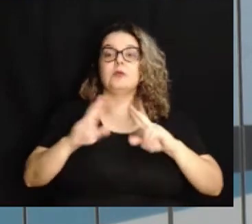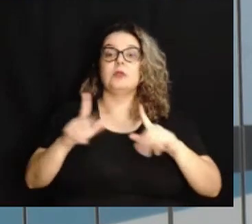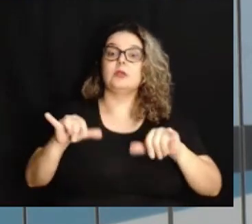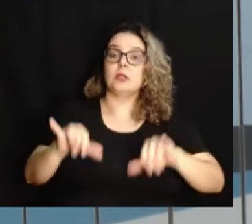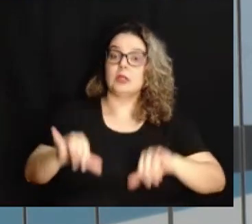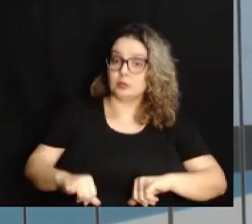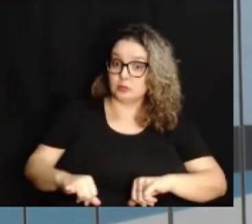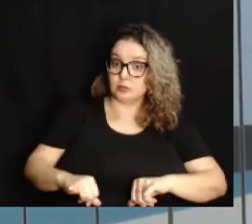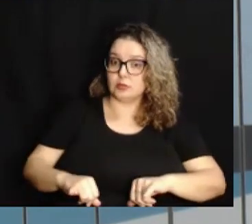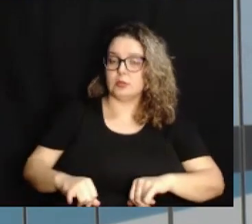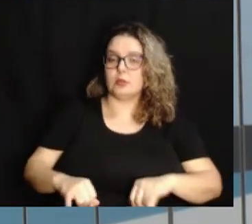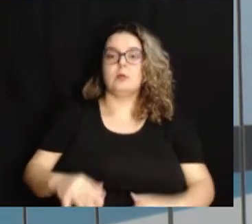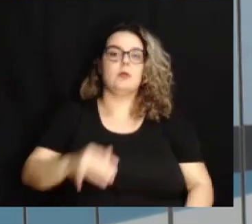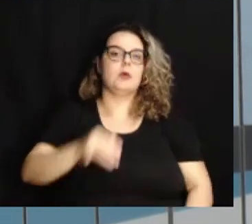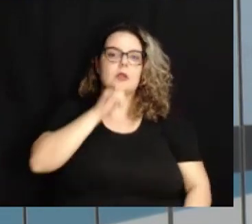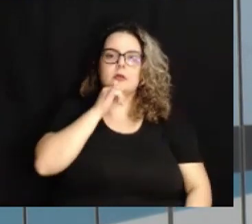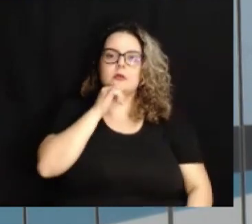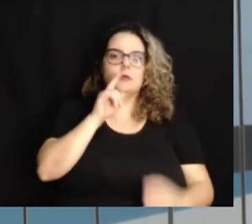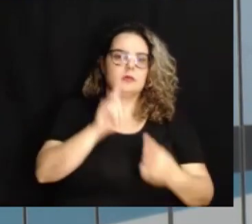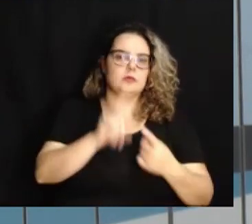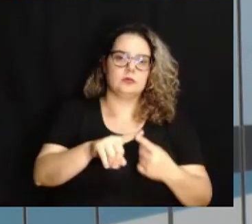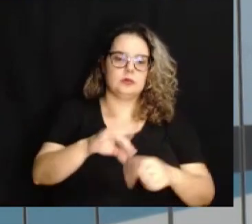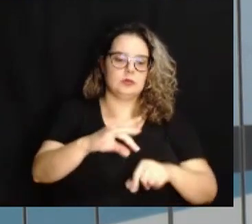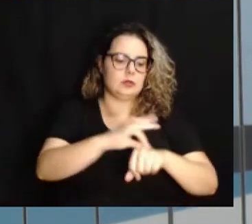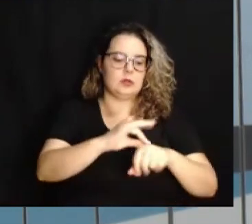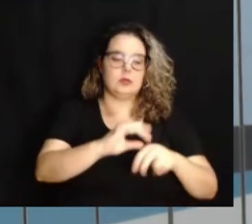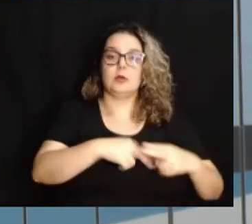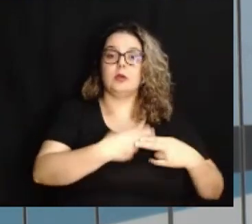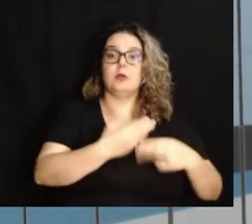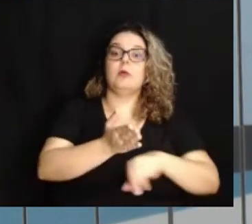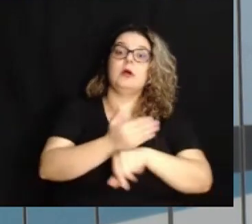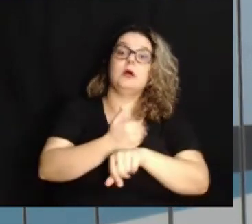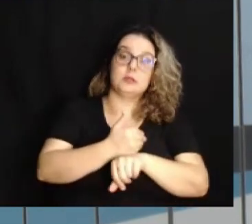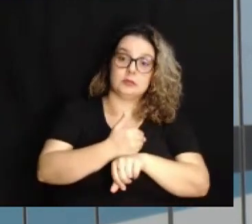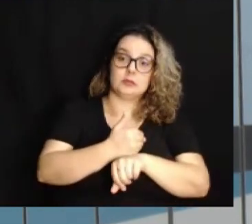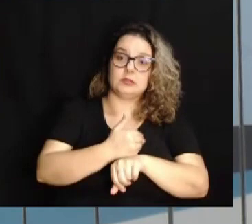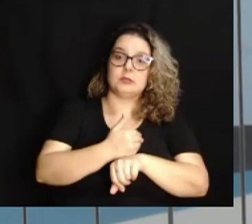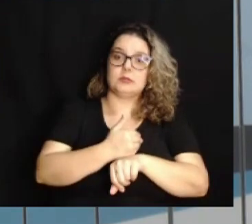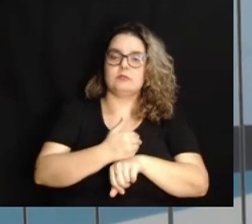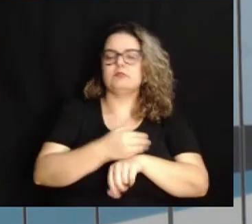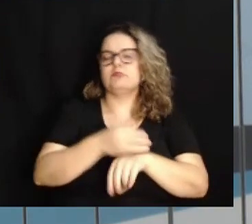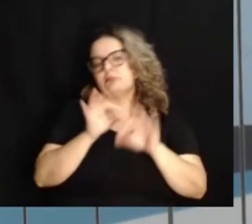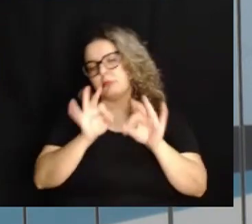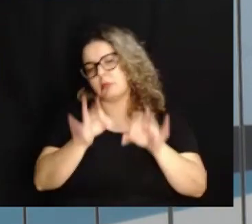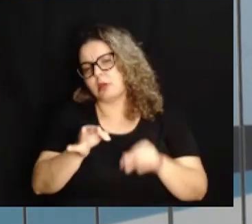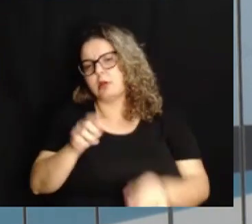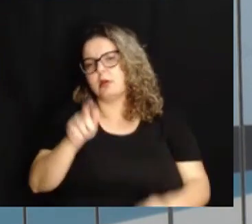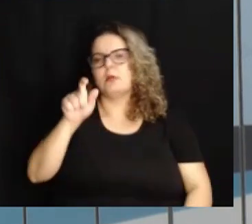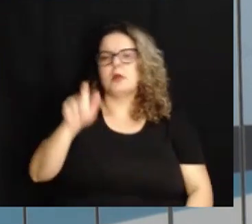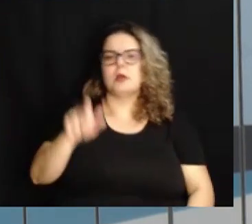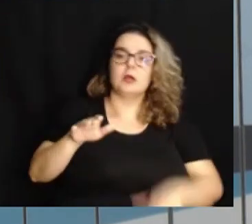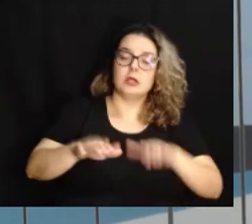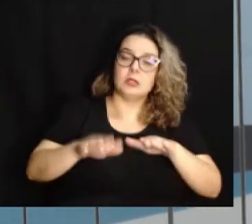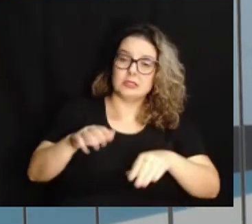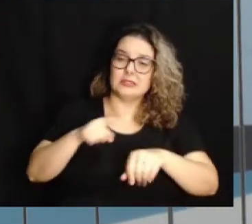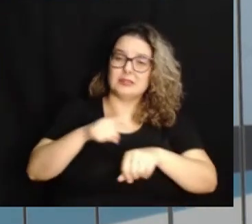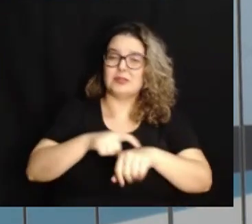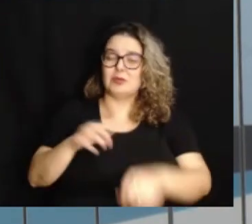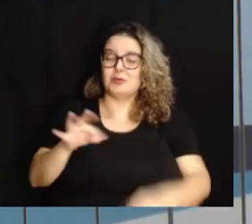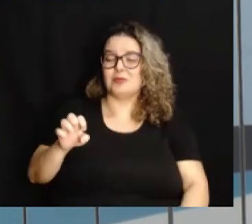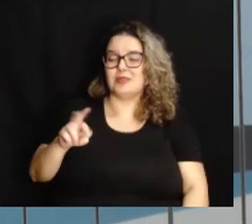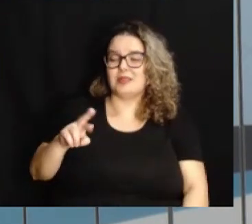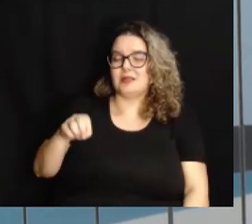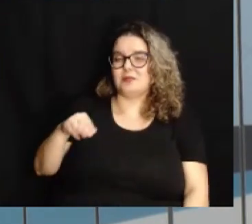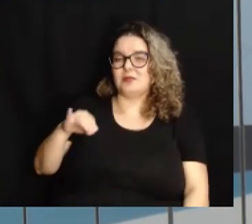por exemplo, né? Tem o luto antecipado, que nós falamos, que é justamente aquela pessoa que às vezes já está numa fase terminal ali, a gente chama de luto